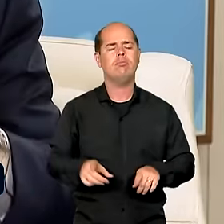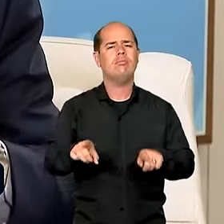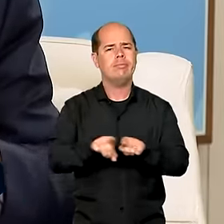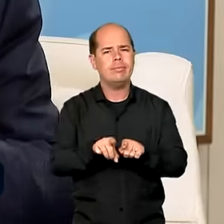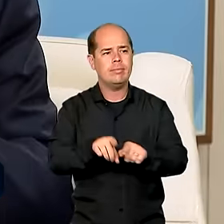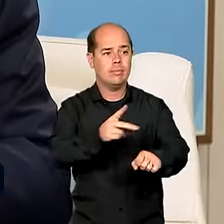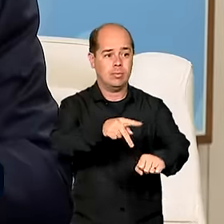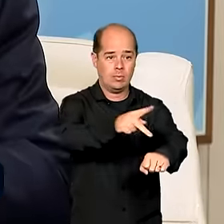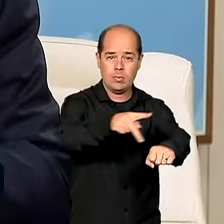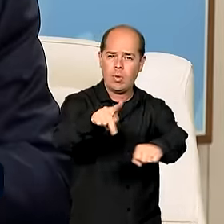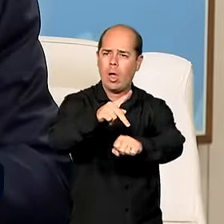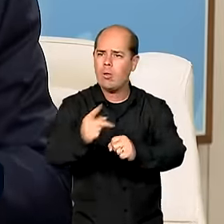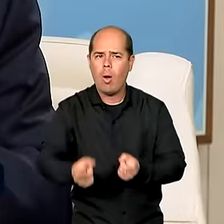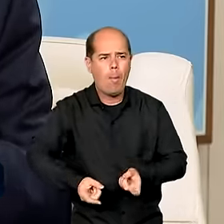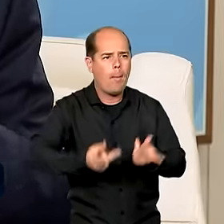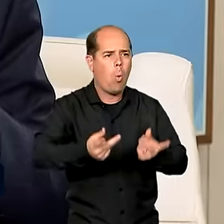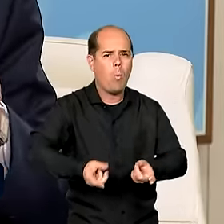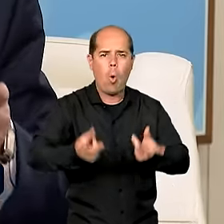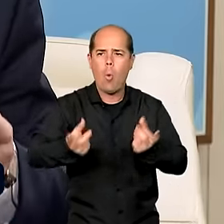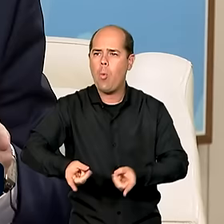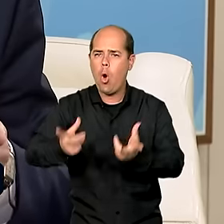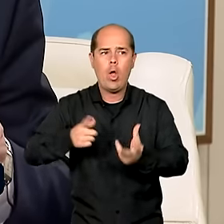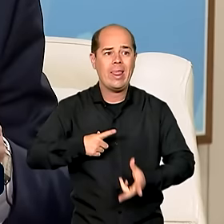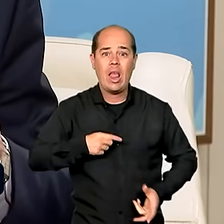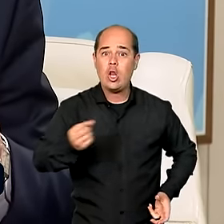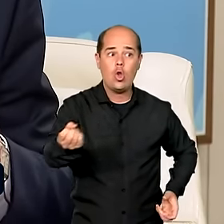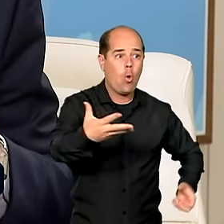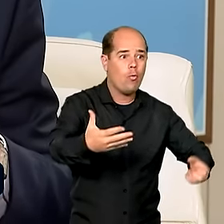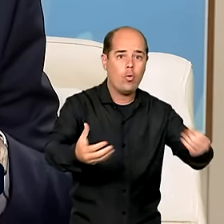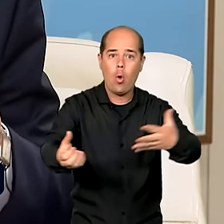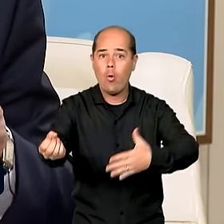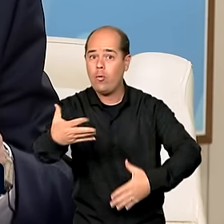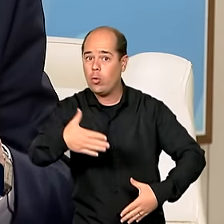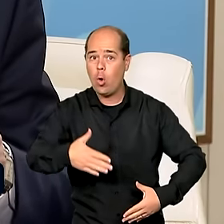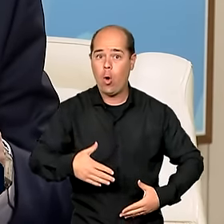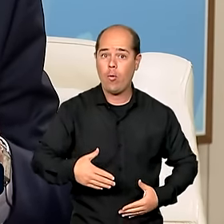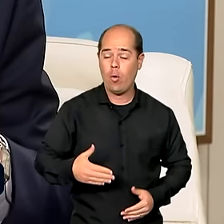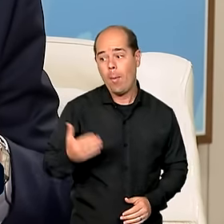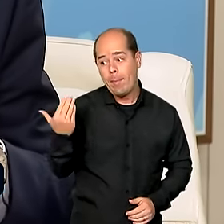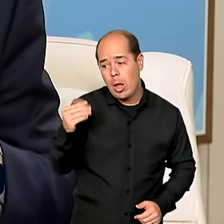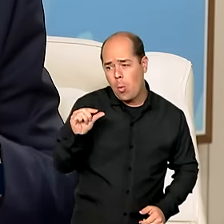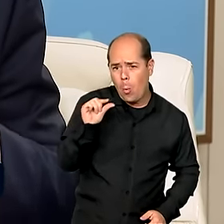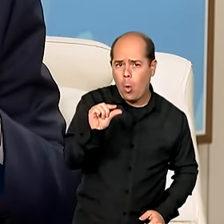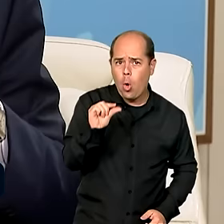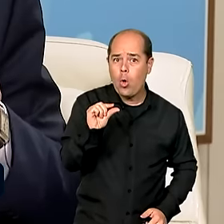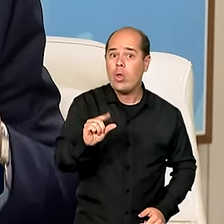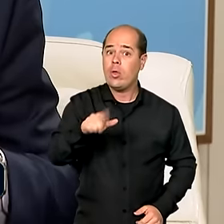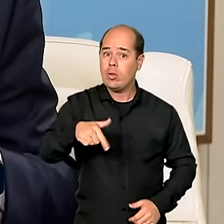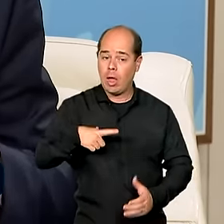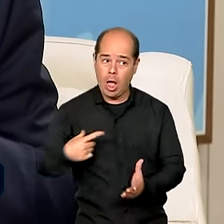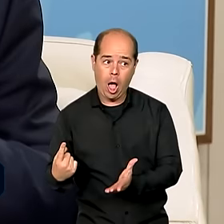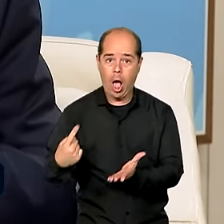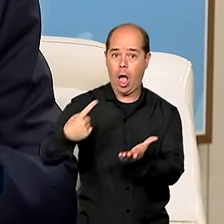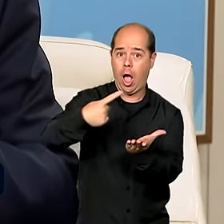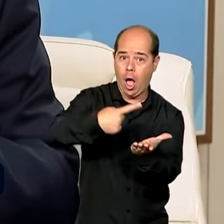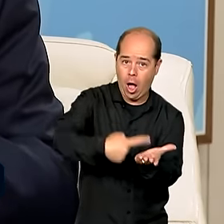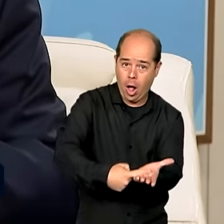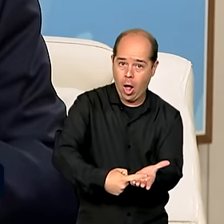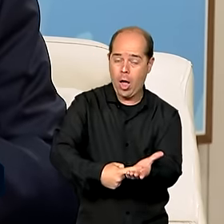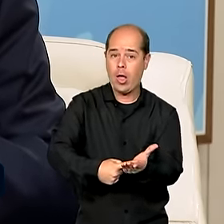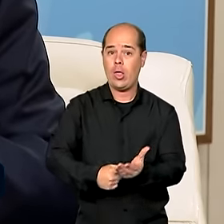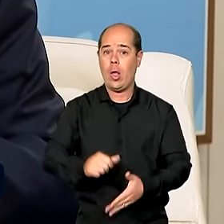ganhou novos mercados acabou de ser aprovado a acordo do presidente Lula Mercosul